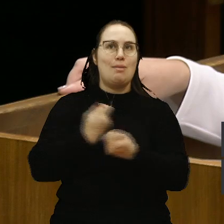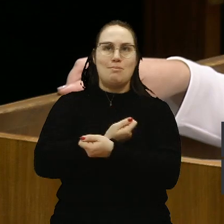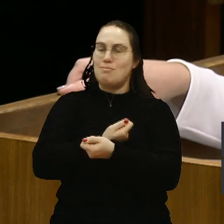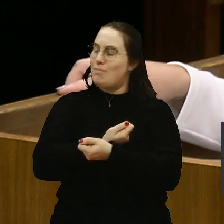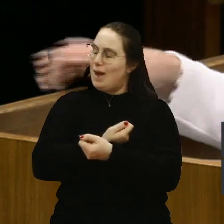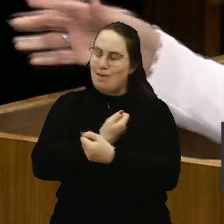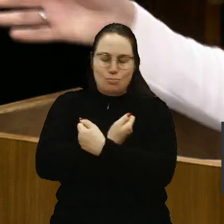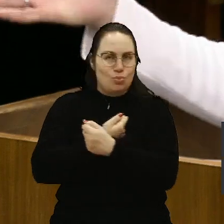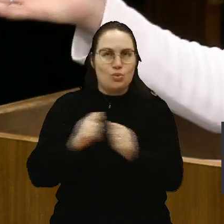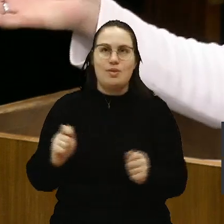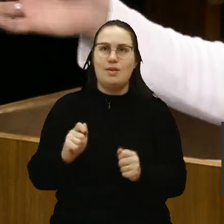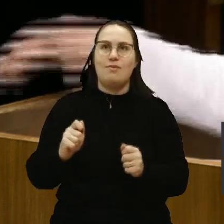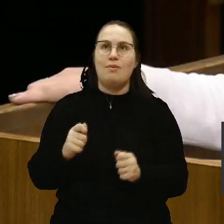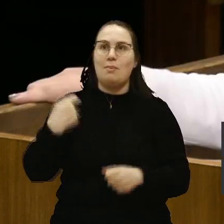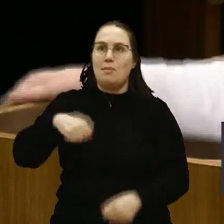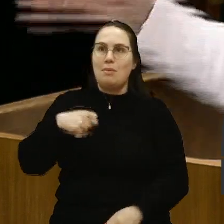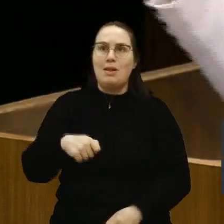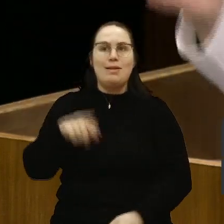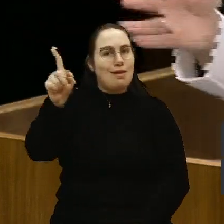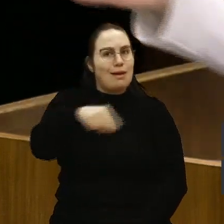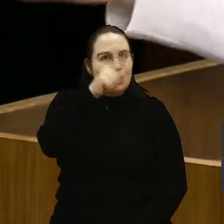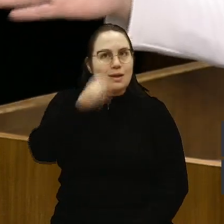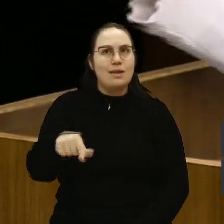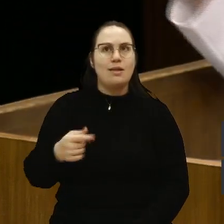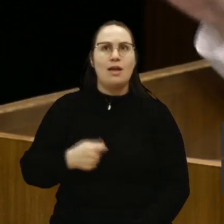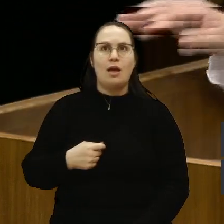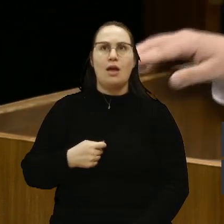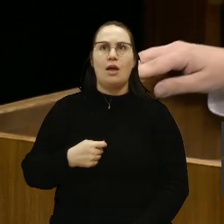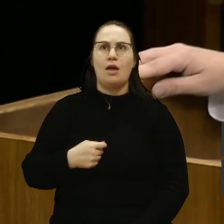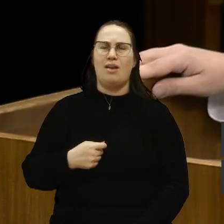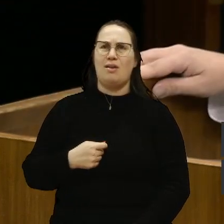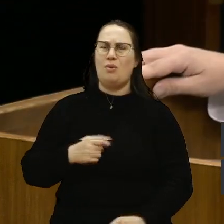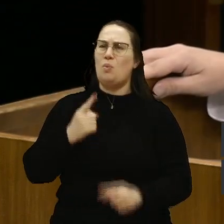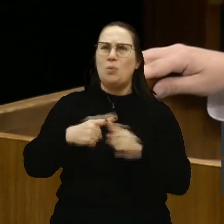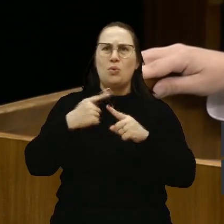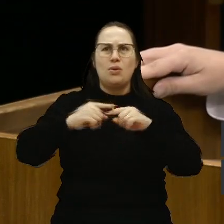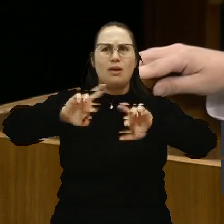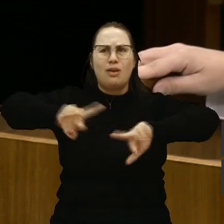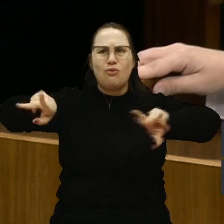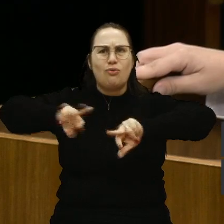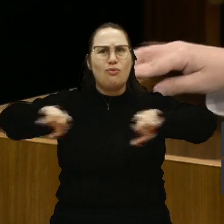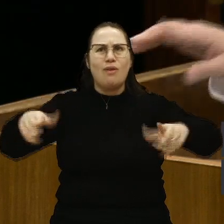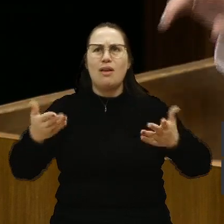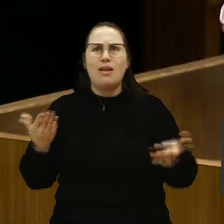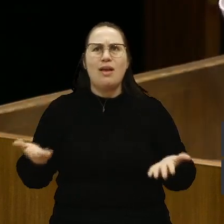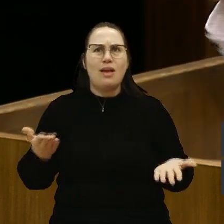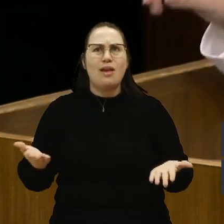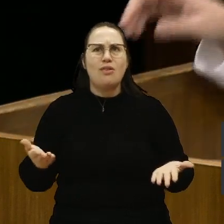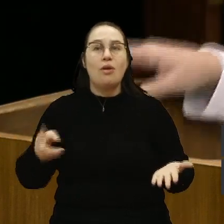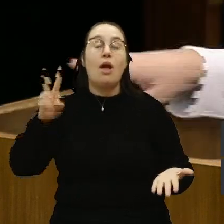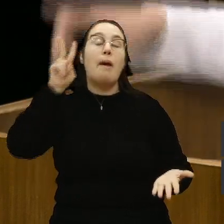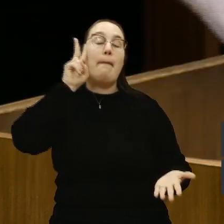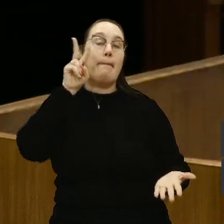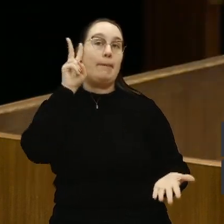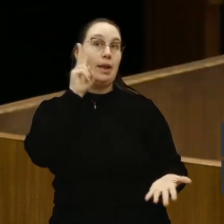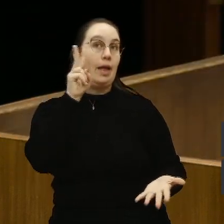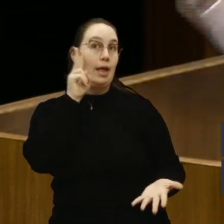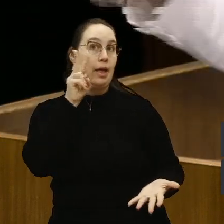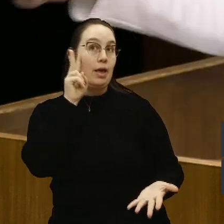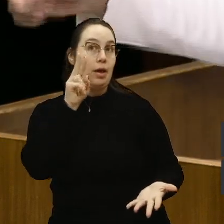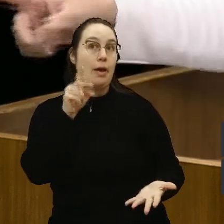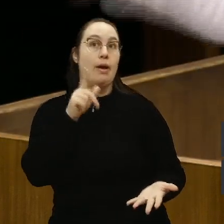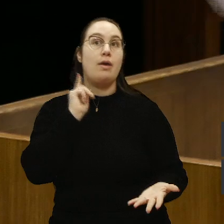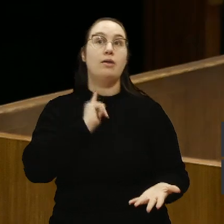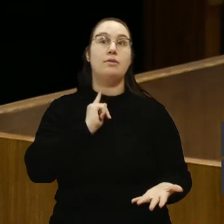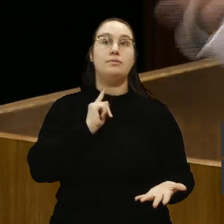veto. Gente, é 2 pesos e 2 medidas. Para lembrar a todos, pau que bate